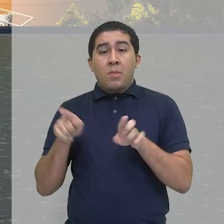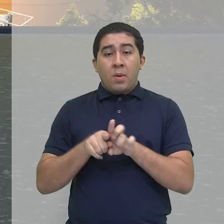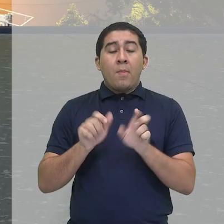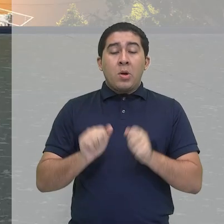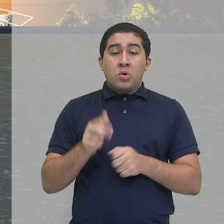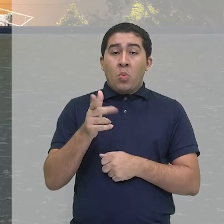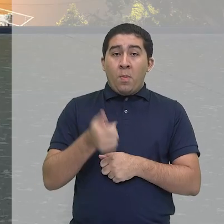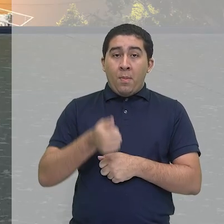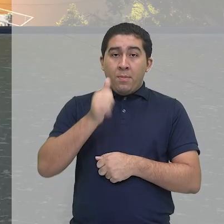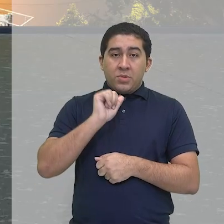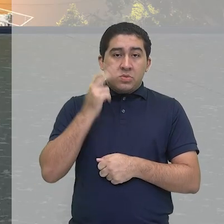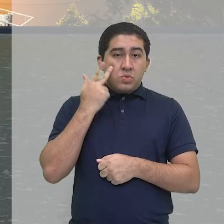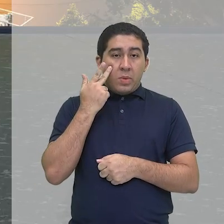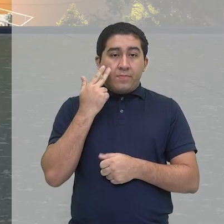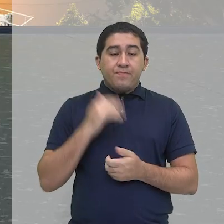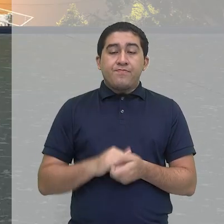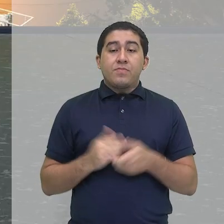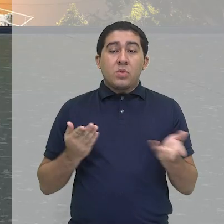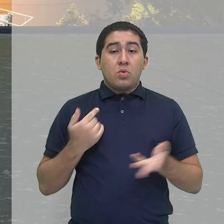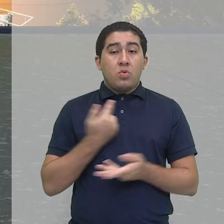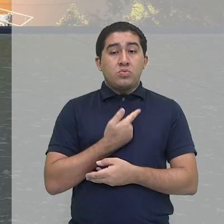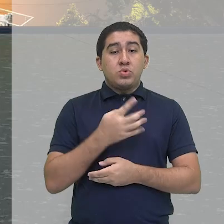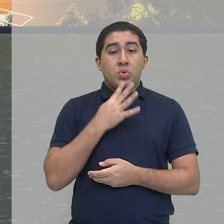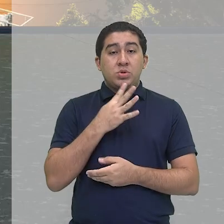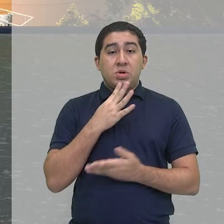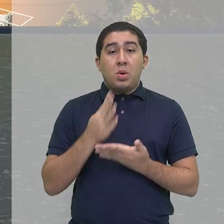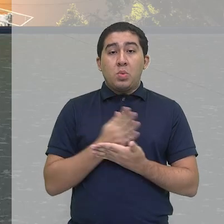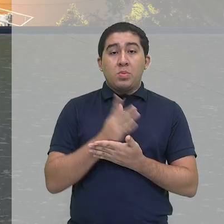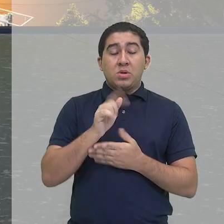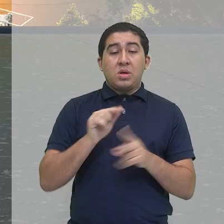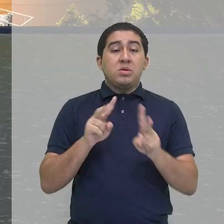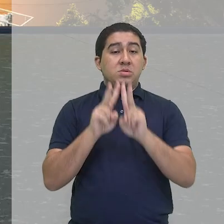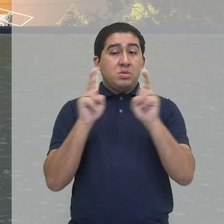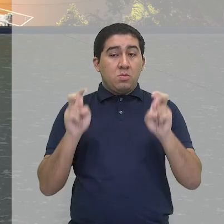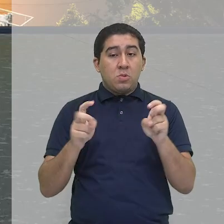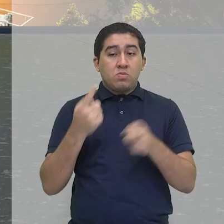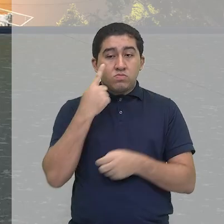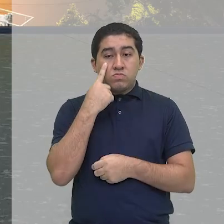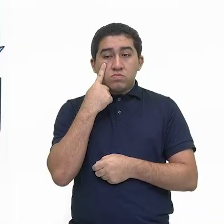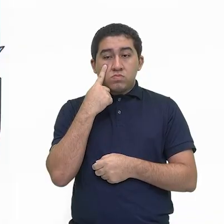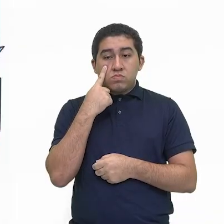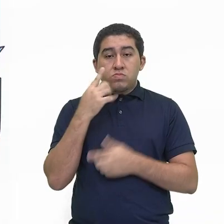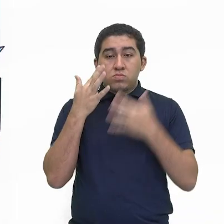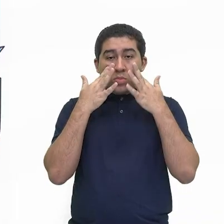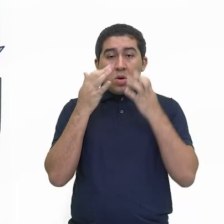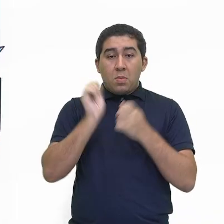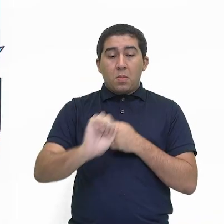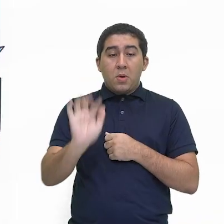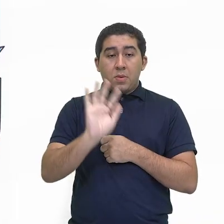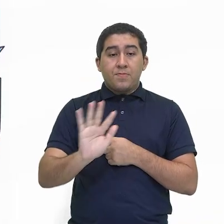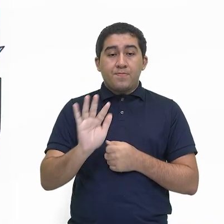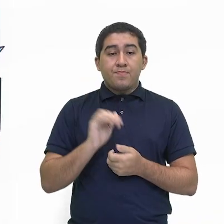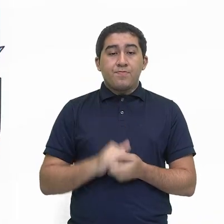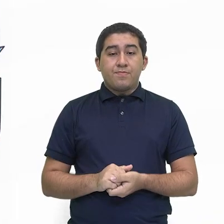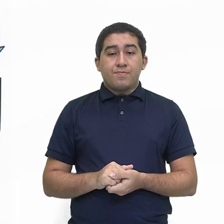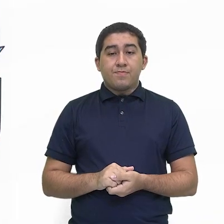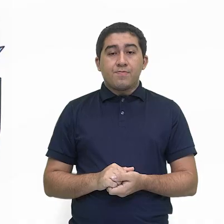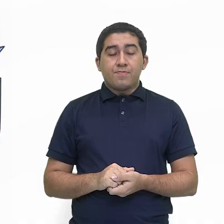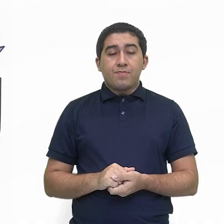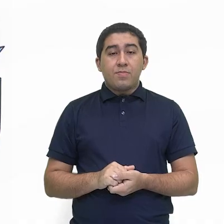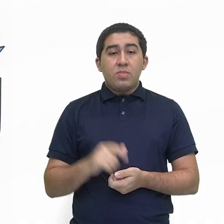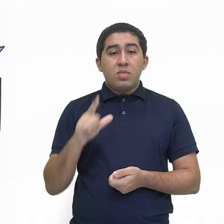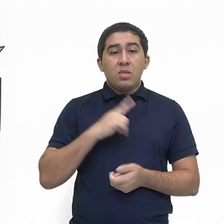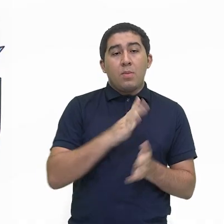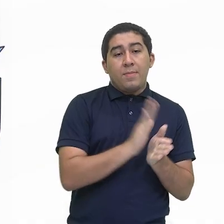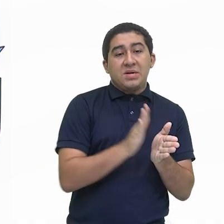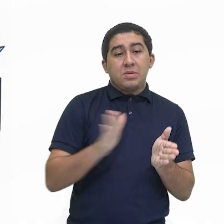tá bom? E agora a gente vai conhecer aí algumas dessas etapas do tratamento da água. Olha só na imagem, né? E aí a gente tem uma